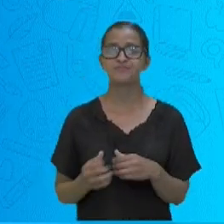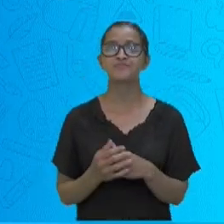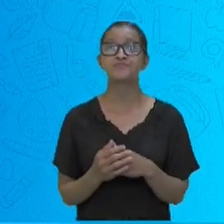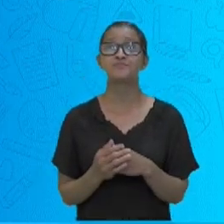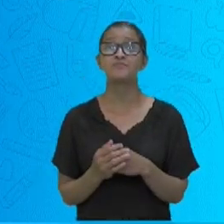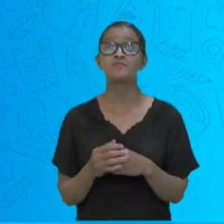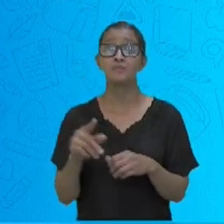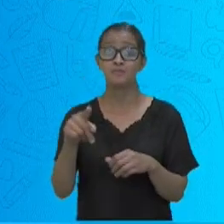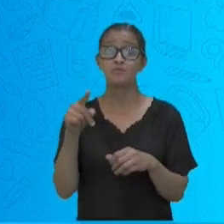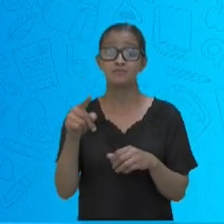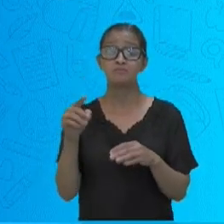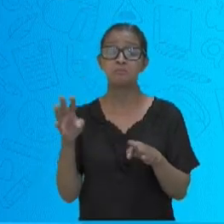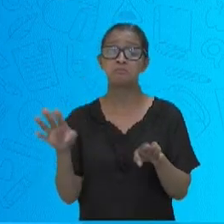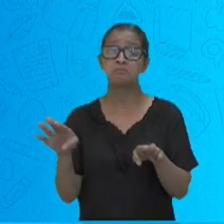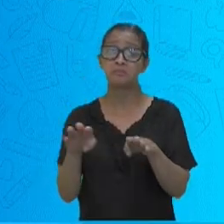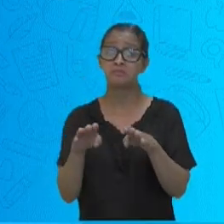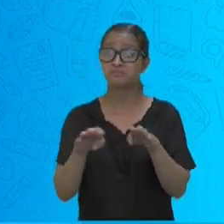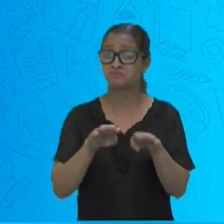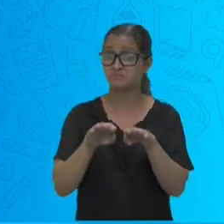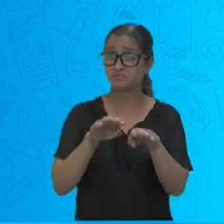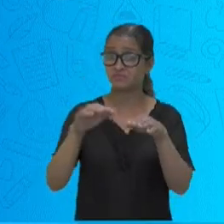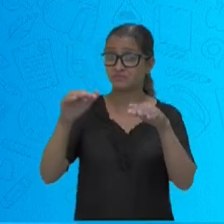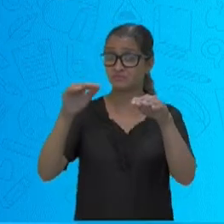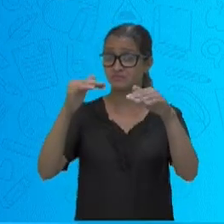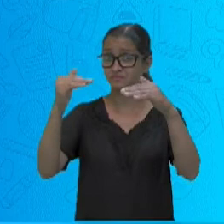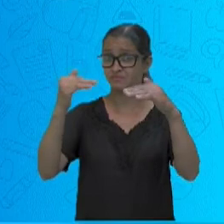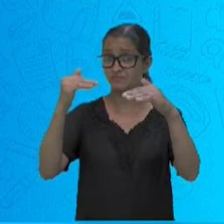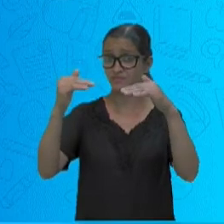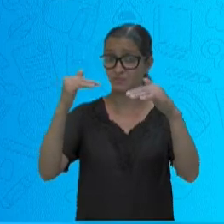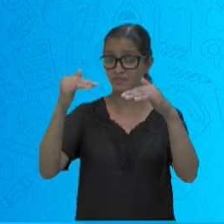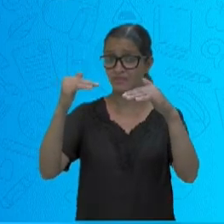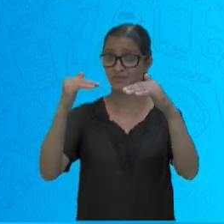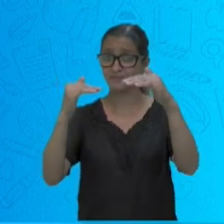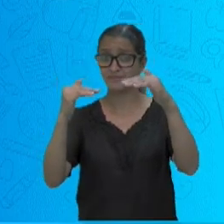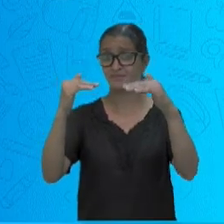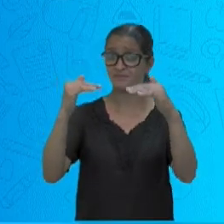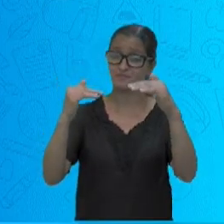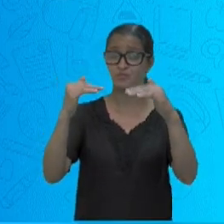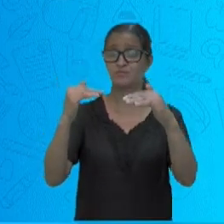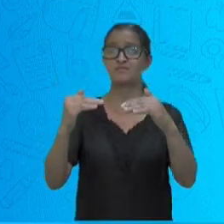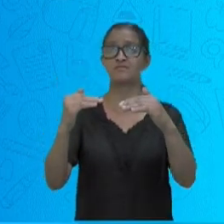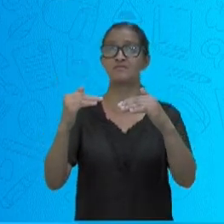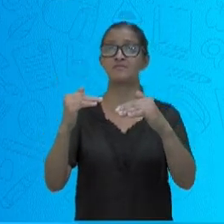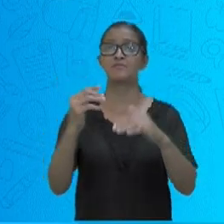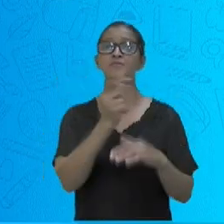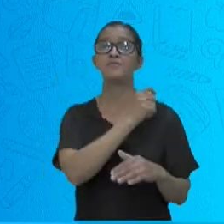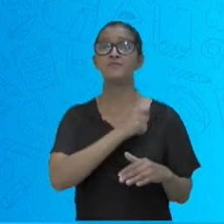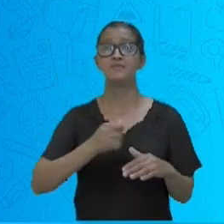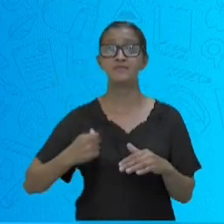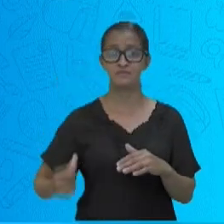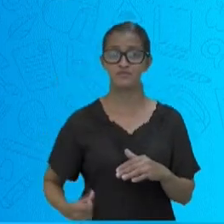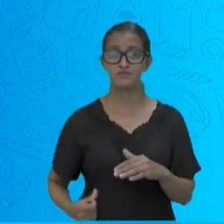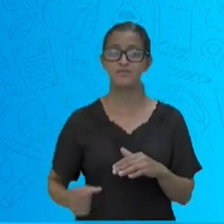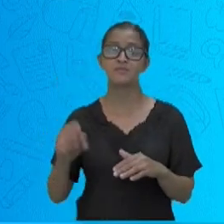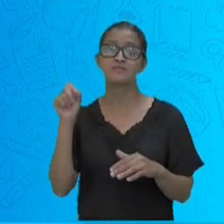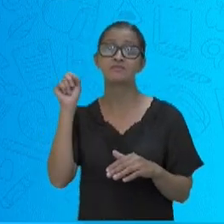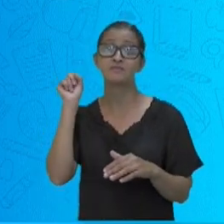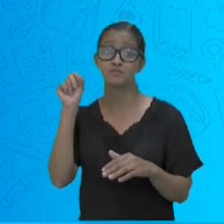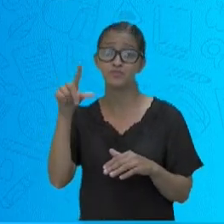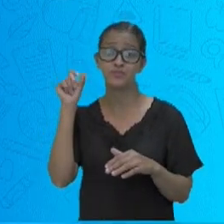têm tamanhos parecidos. A China de azul e os Estados Unidos de vermelho. Então, se